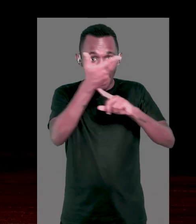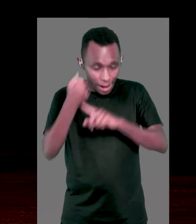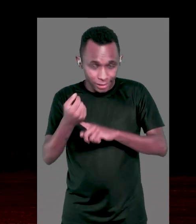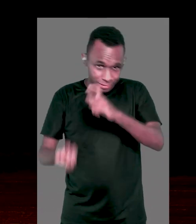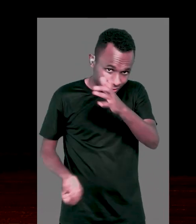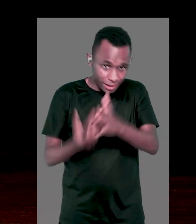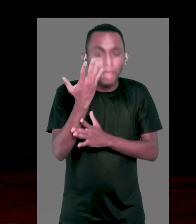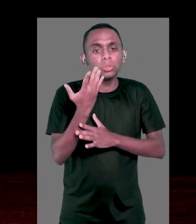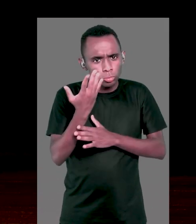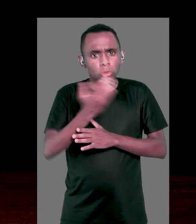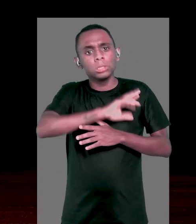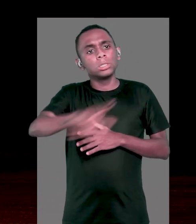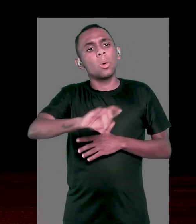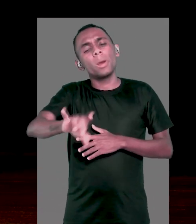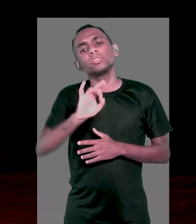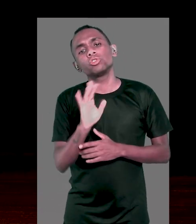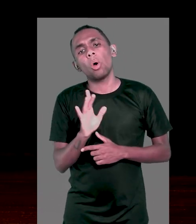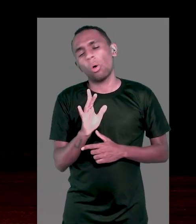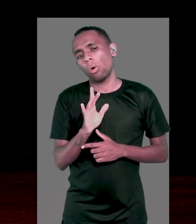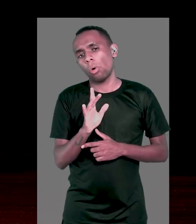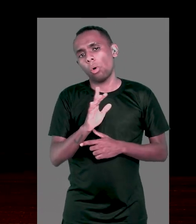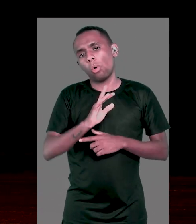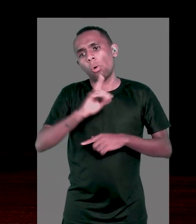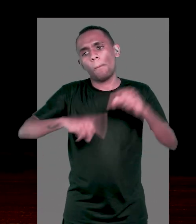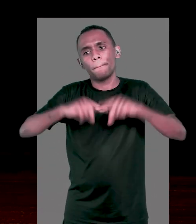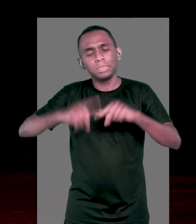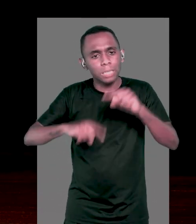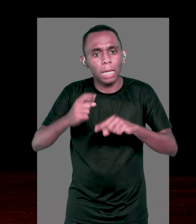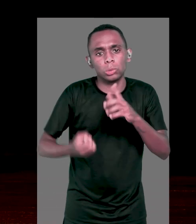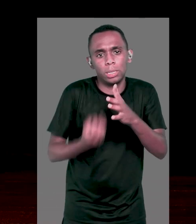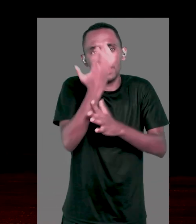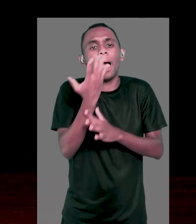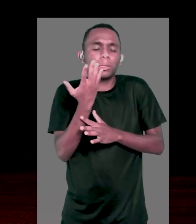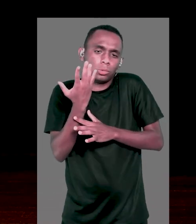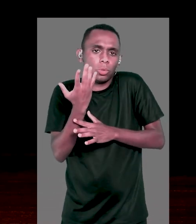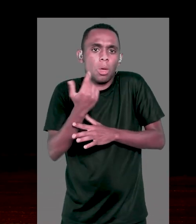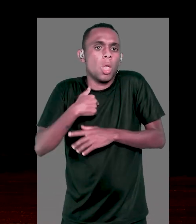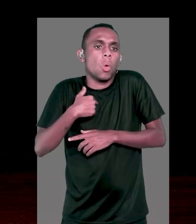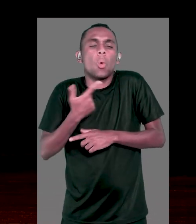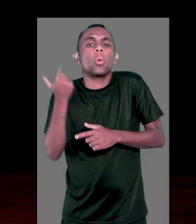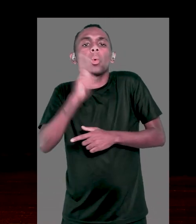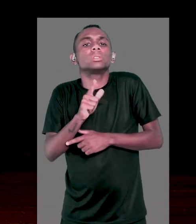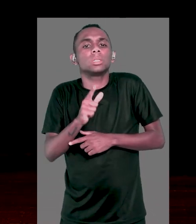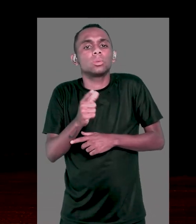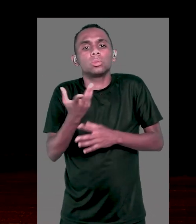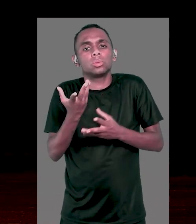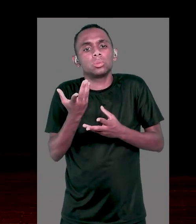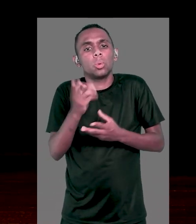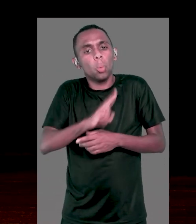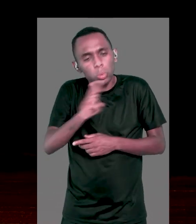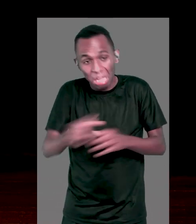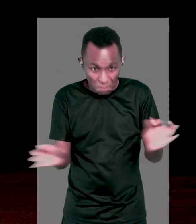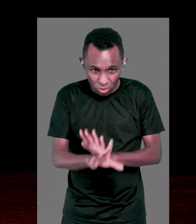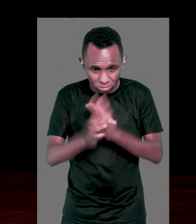coisa que elas emitem pensamentos é isso que para mim é o ponto mais importante a